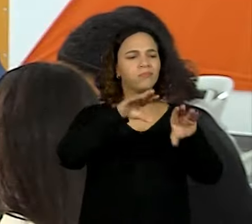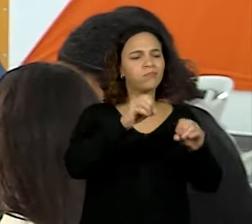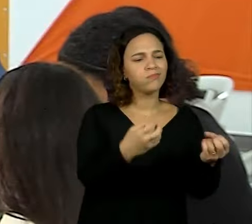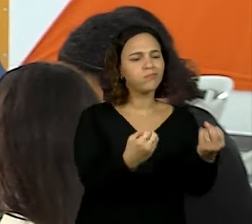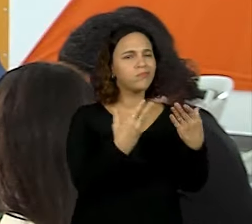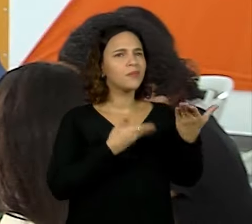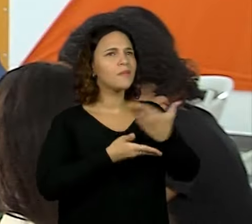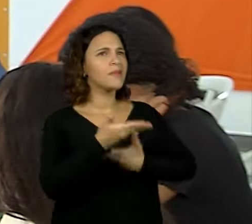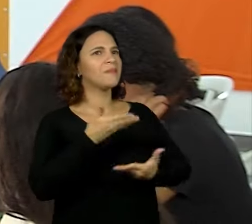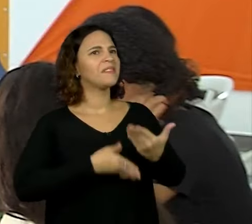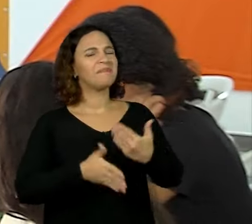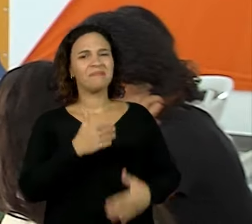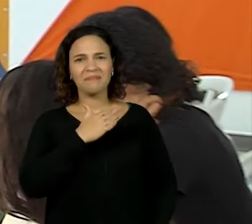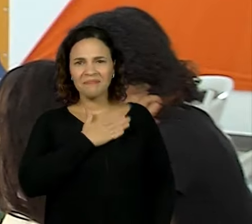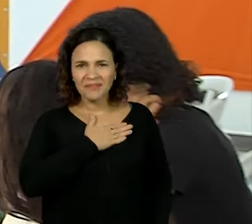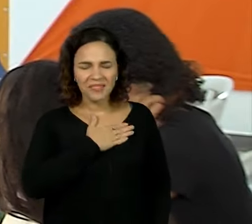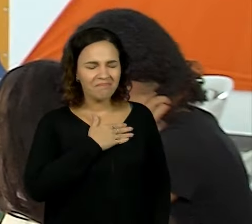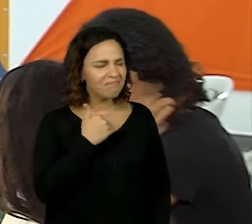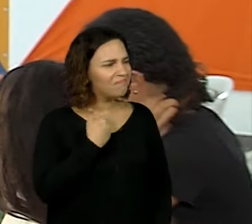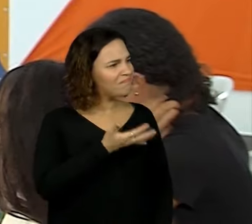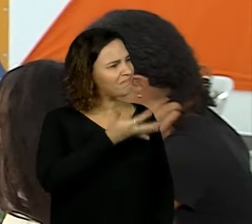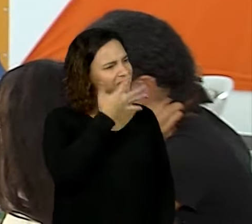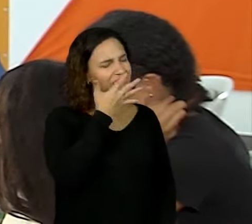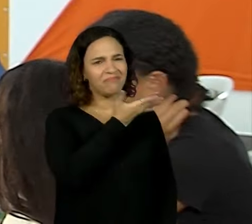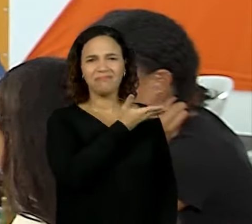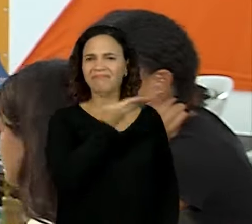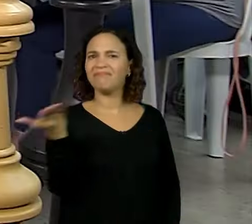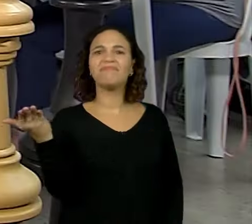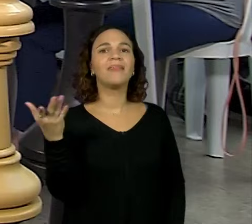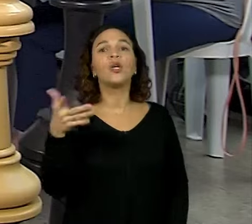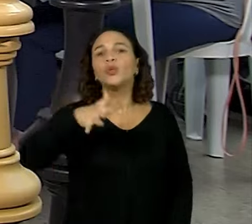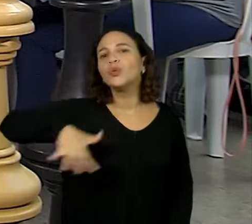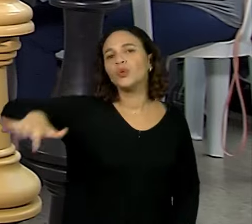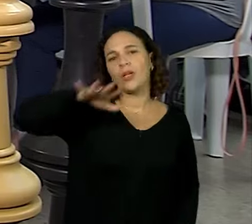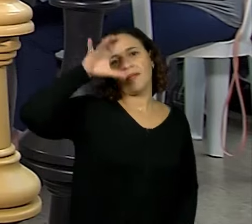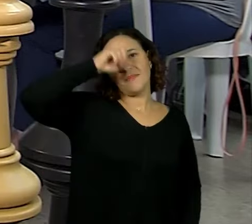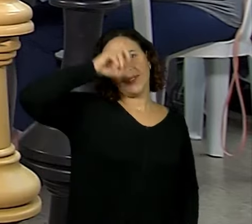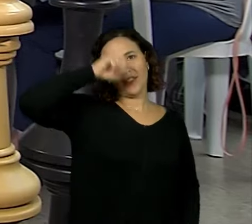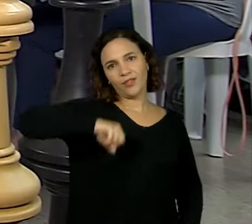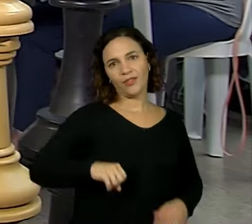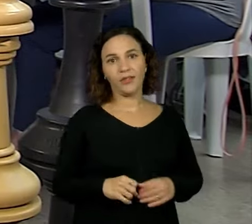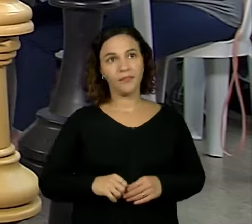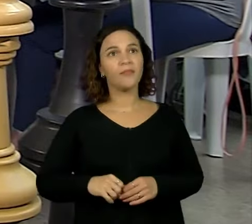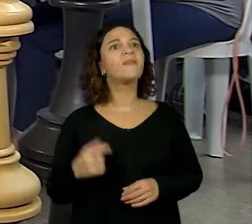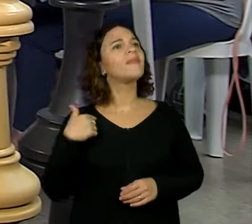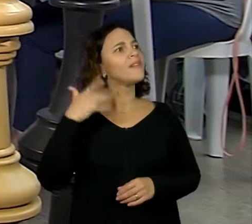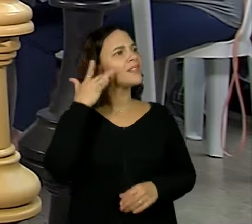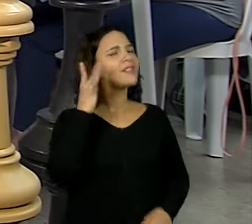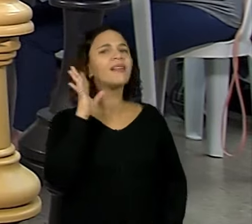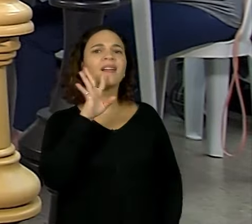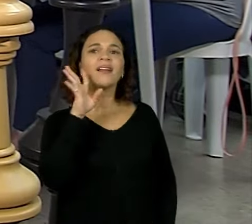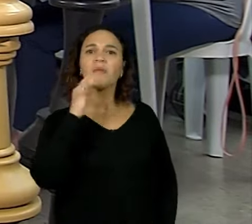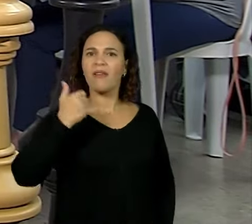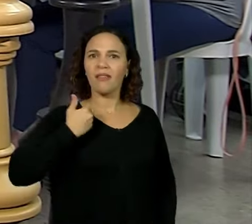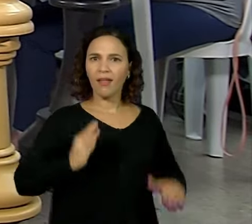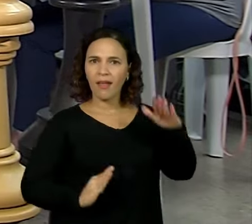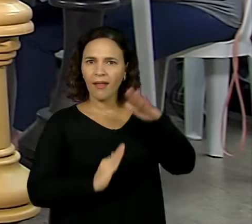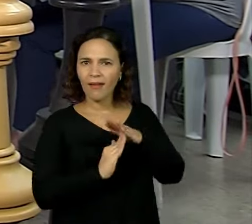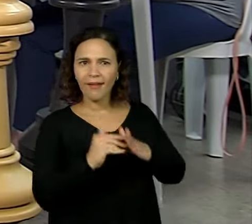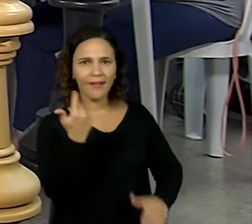assim, é um aprendizado geral para ambas as partes. Eu acho muito legal, né, que mostra que não tem idade para